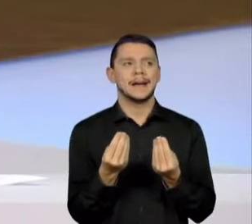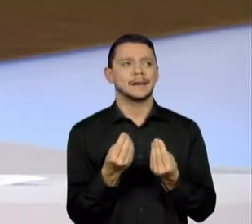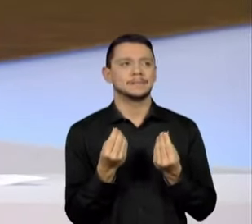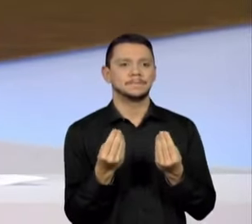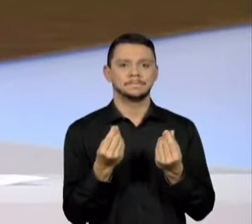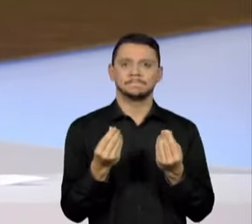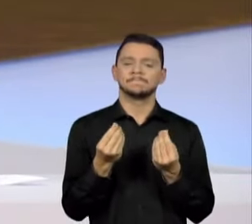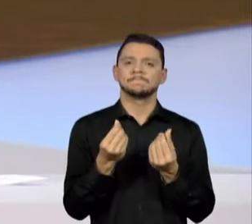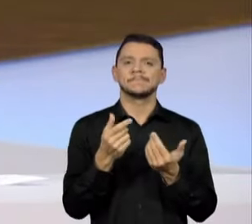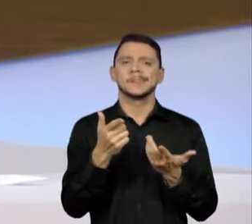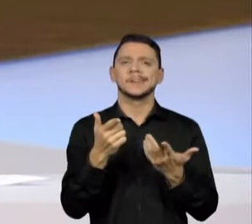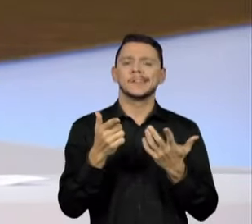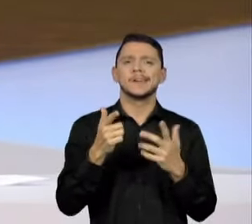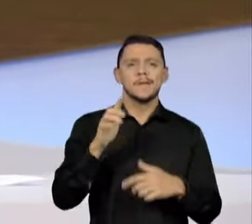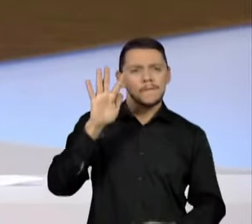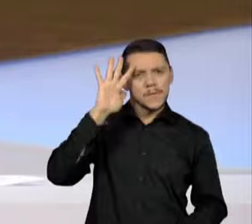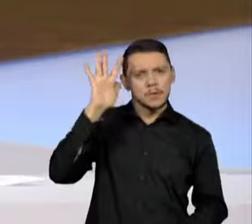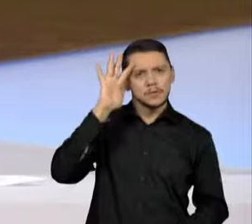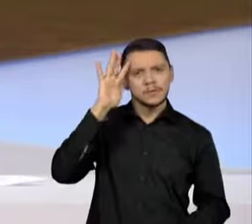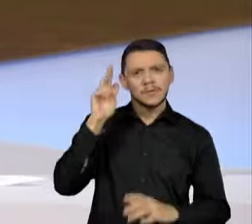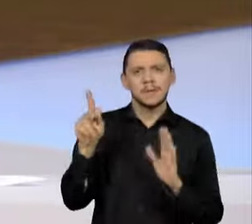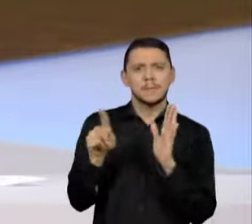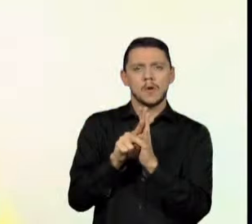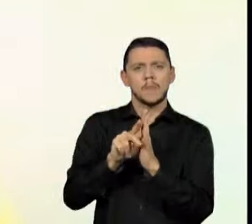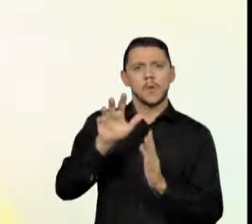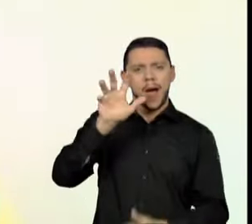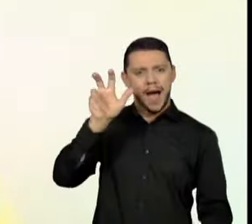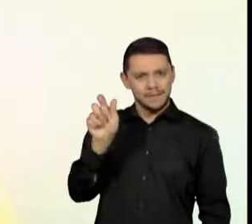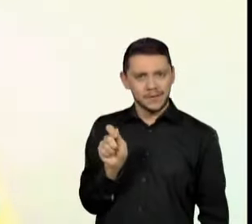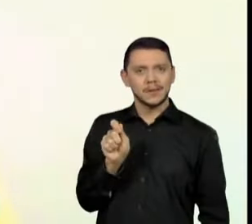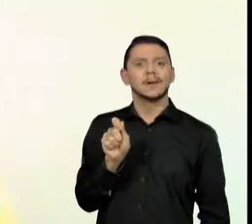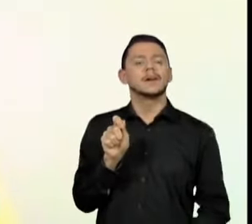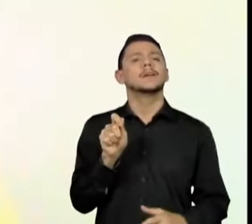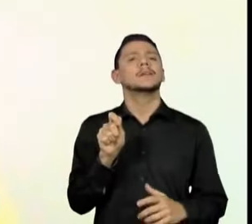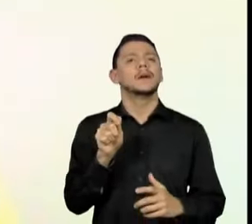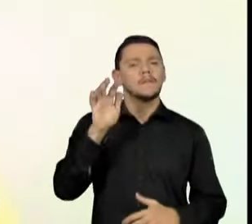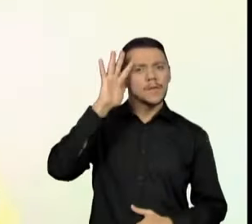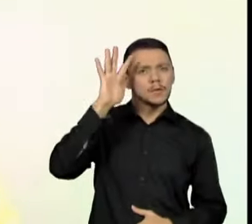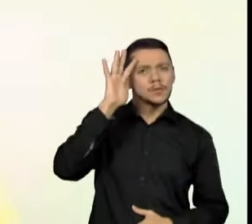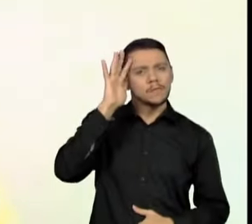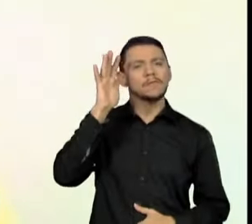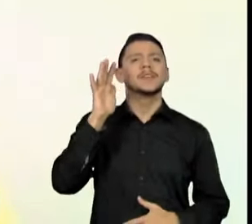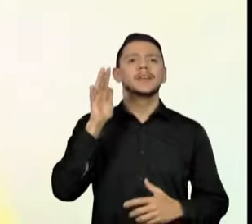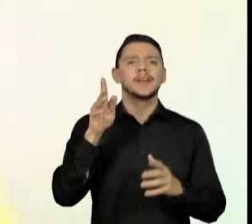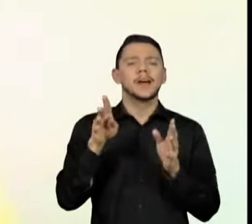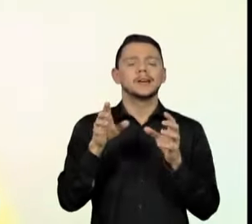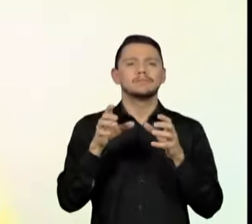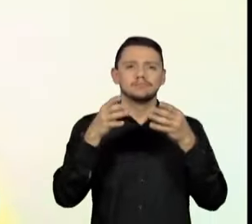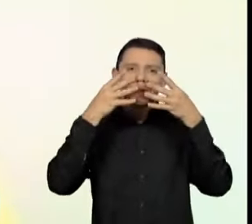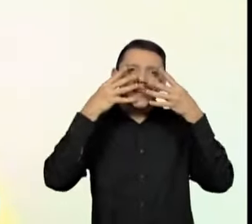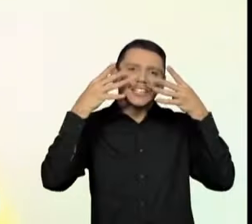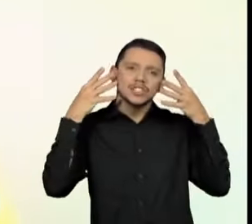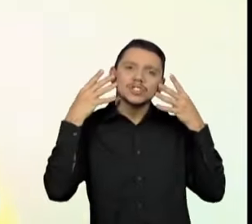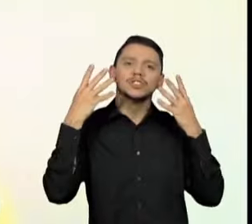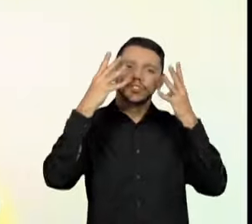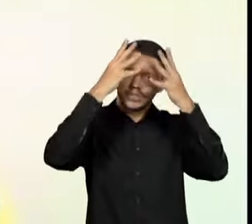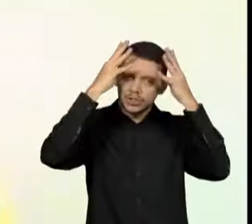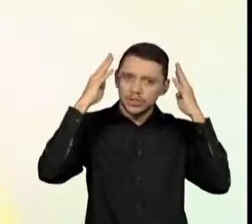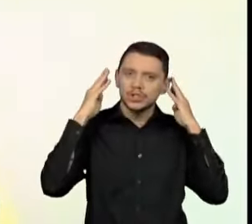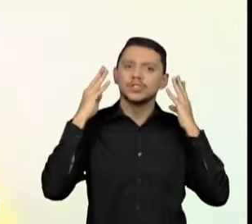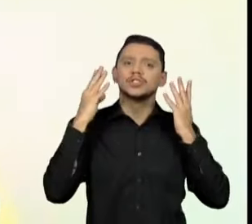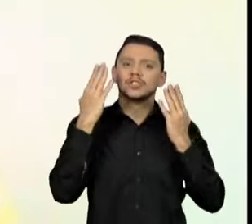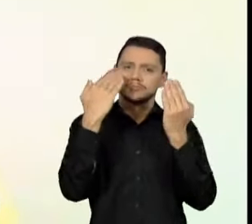a filosofia africana, a filosofia indígena, né? Eu sinto que